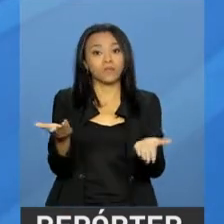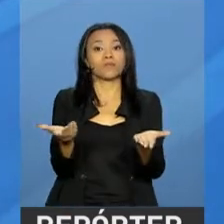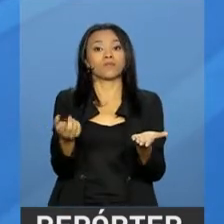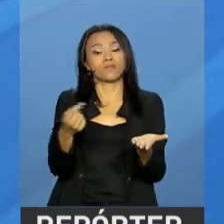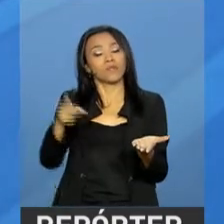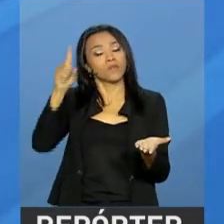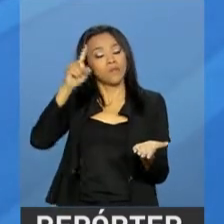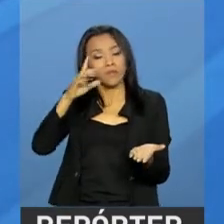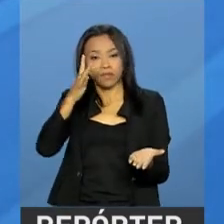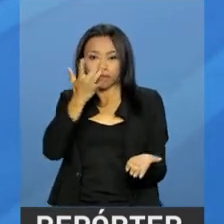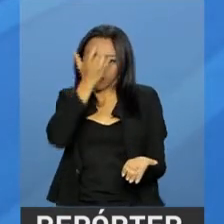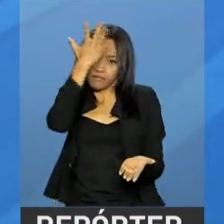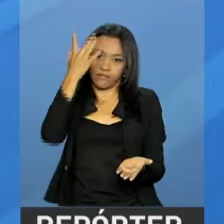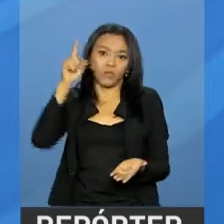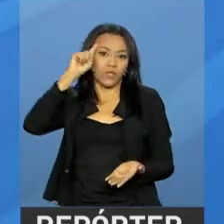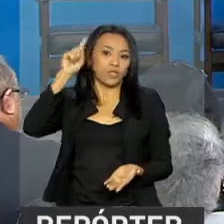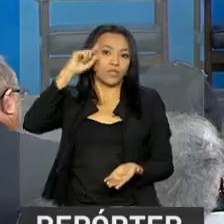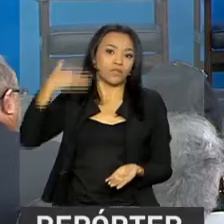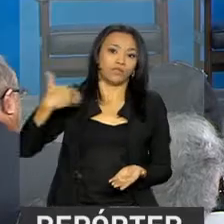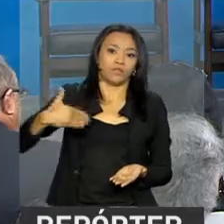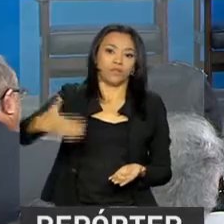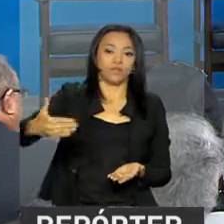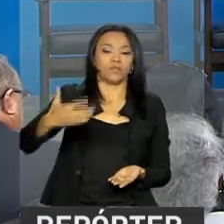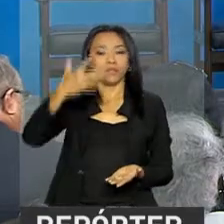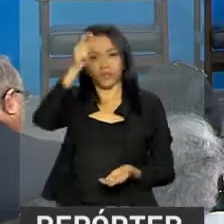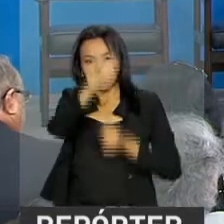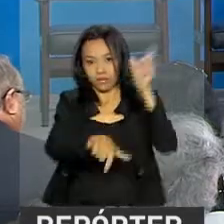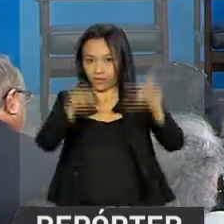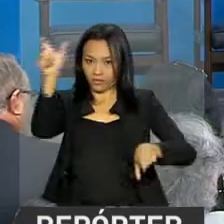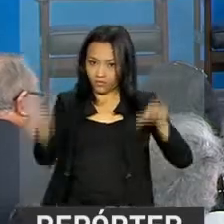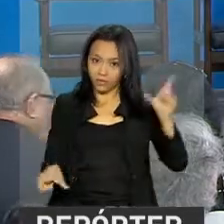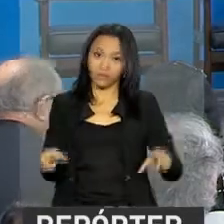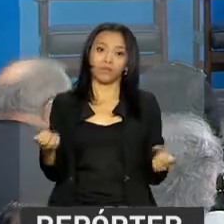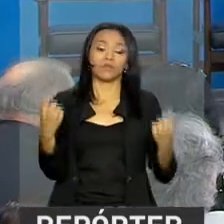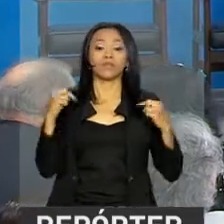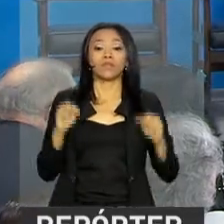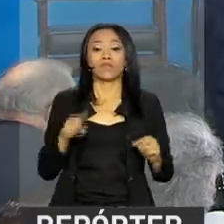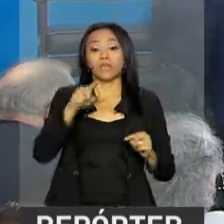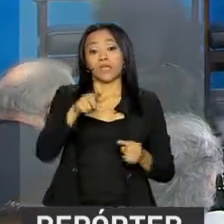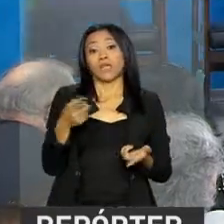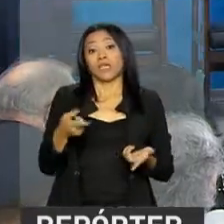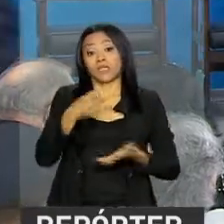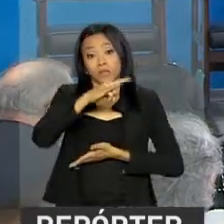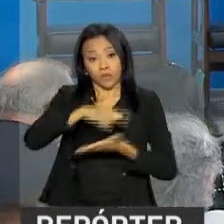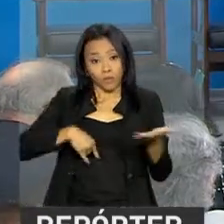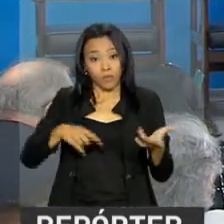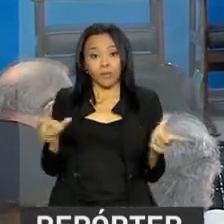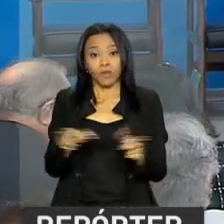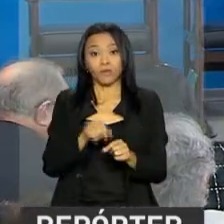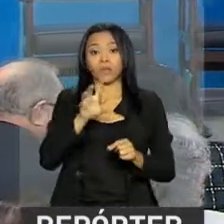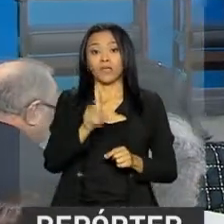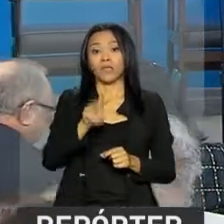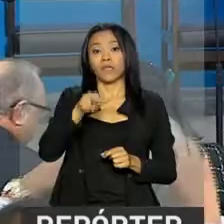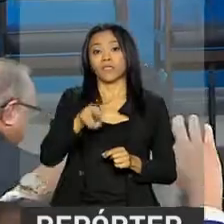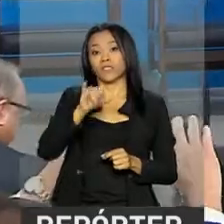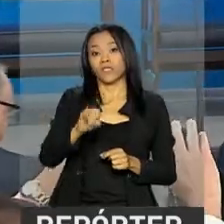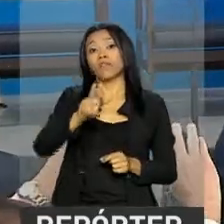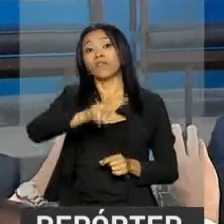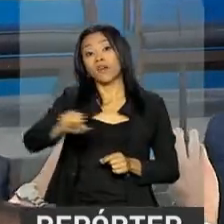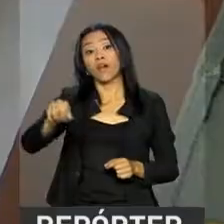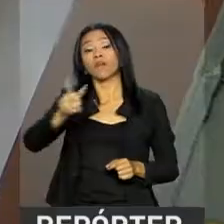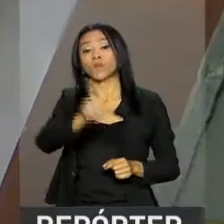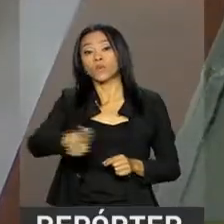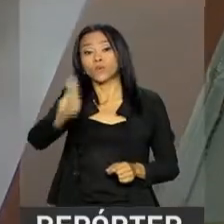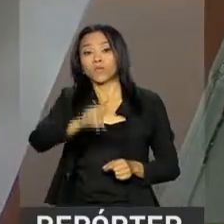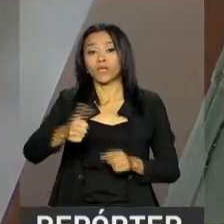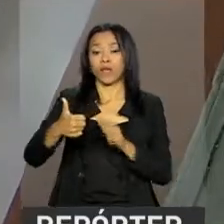dia a dia e facilitando a vida do cidadão o documento nacional de identificação vai usar a base de dados de cadastro biométrico da